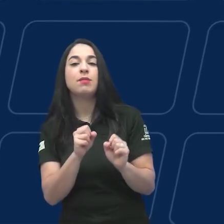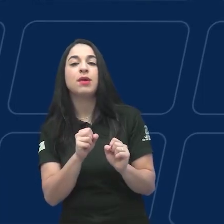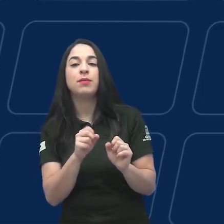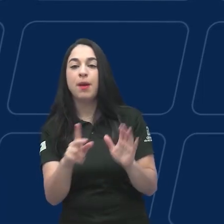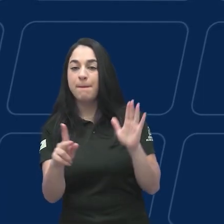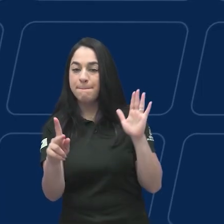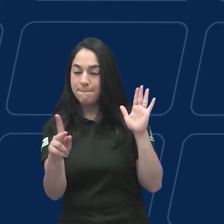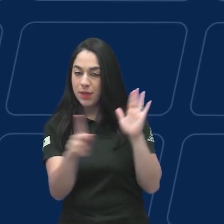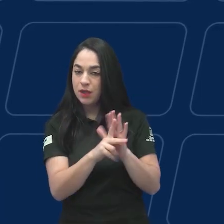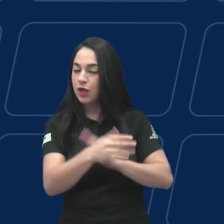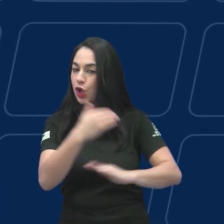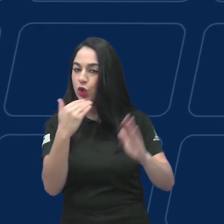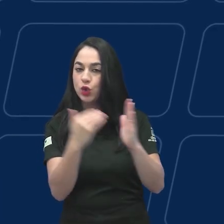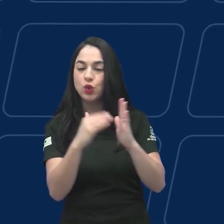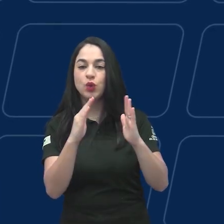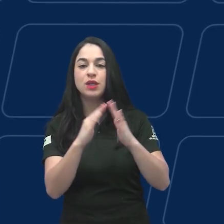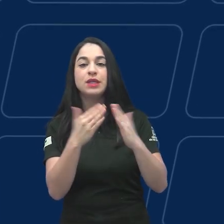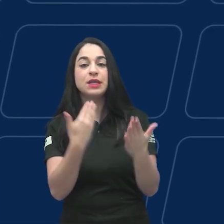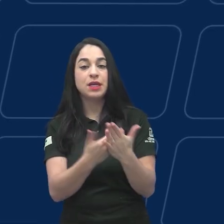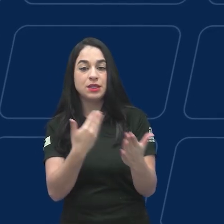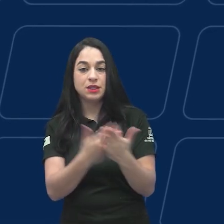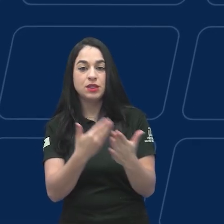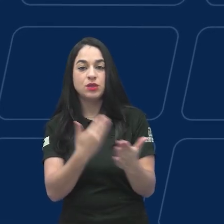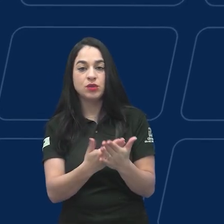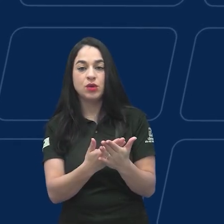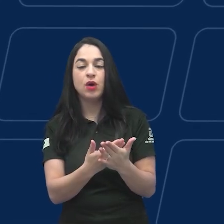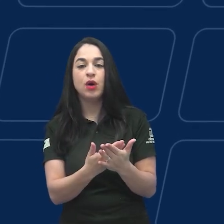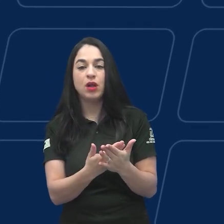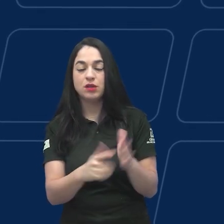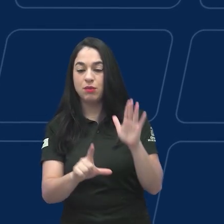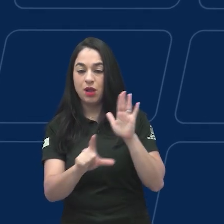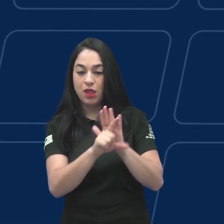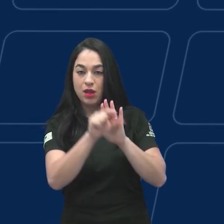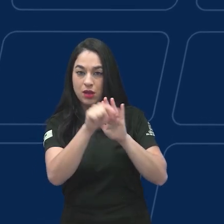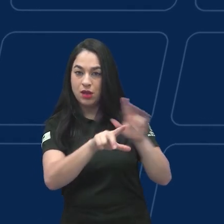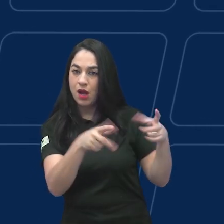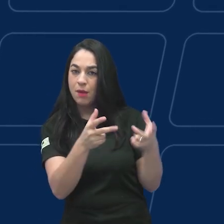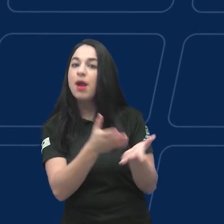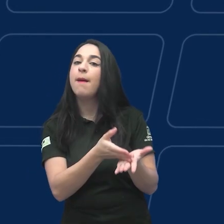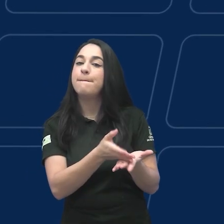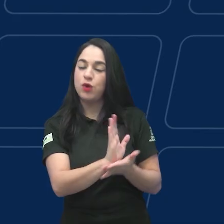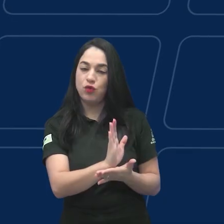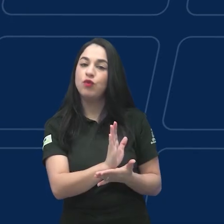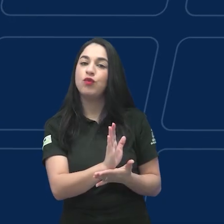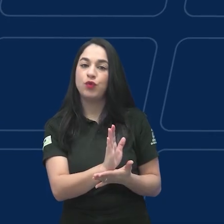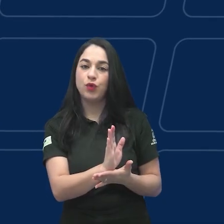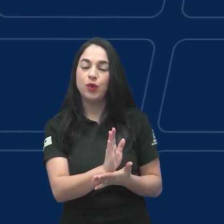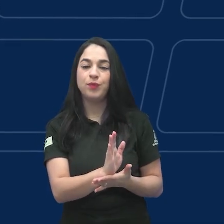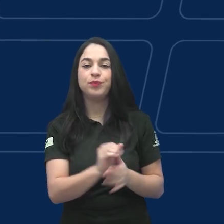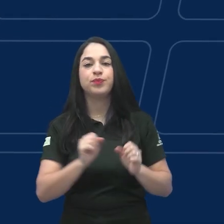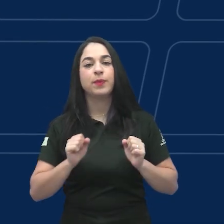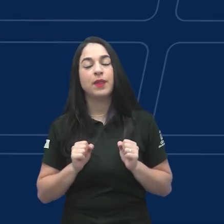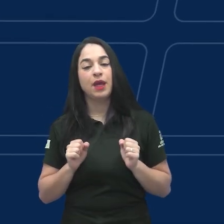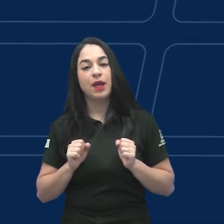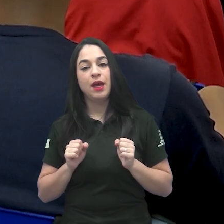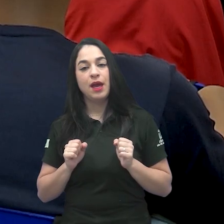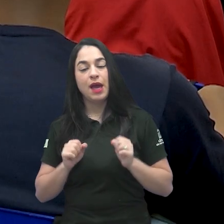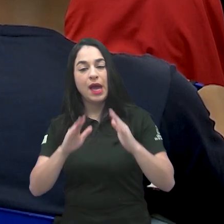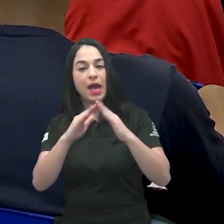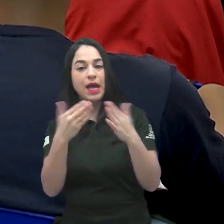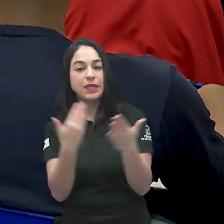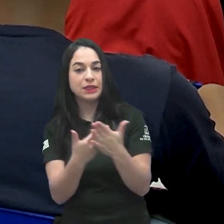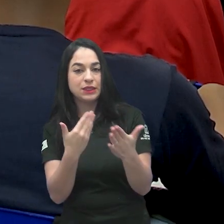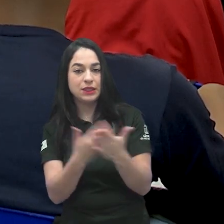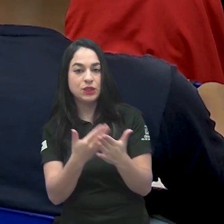uma disciplina própria do currículo pedagógico das escolas municipais, a partir de uma lei aprovada na Câmara.